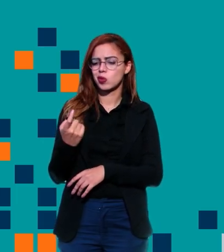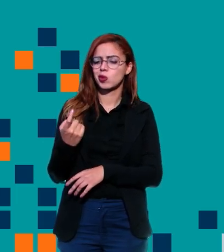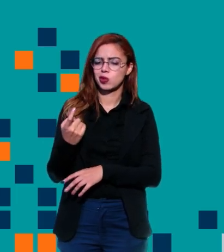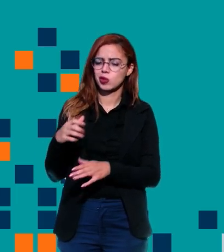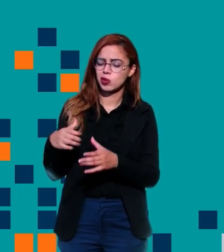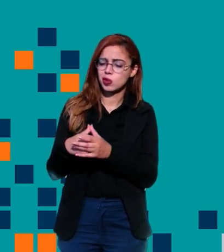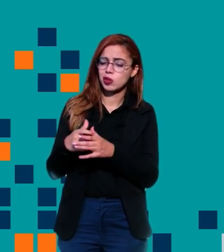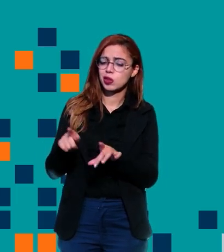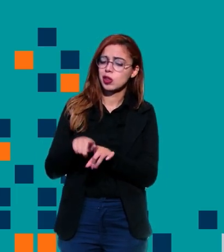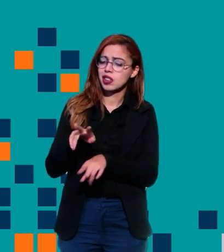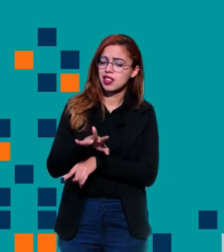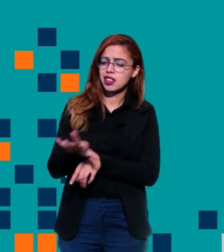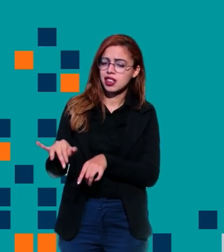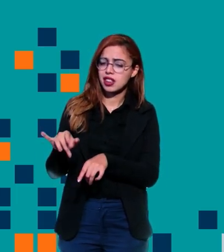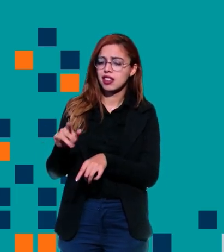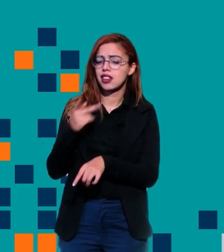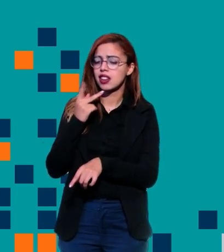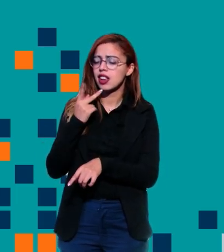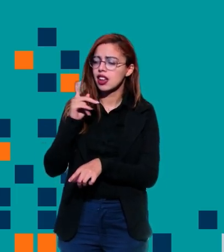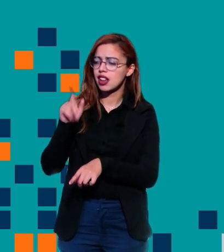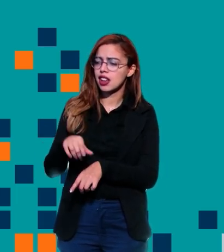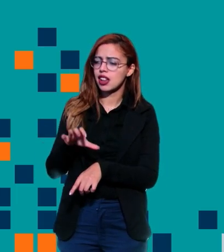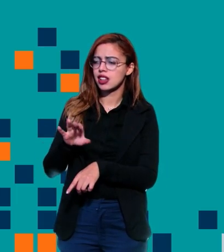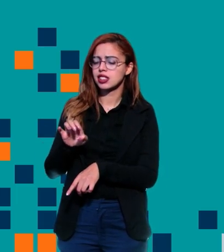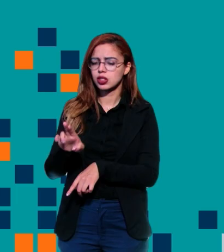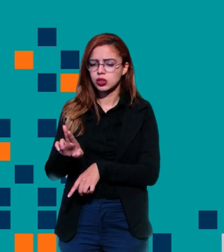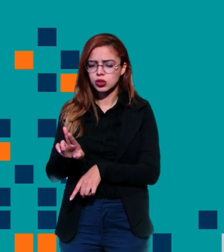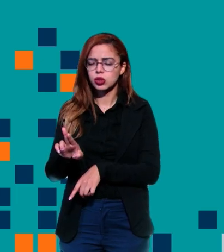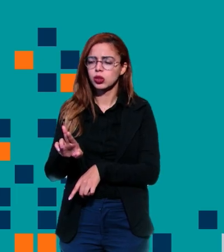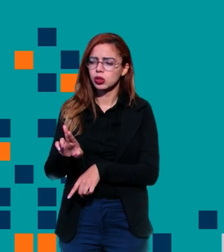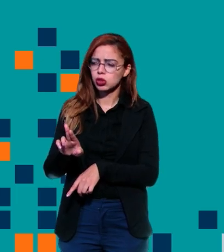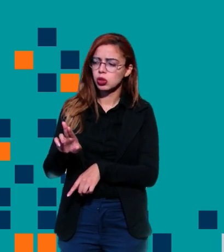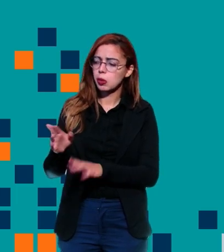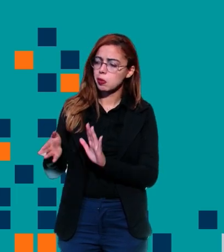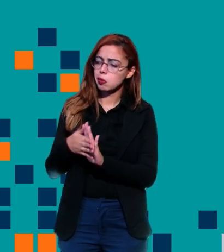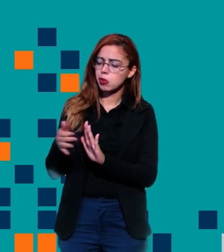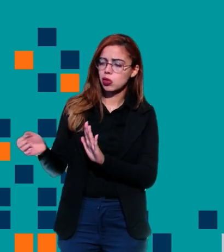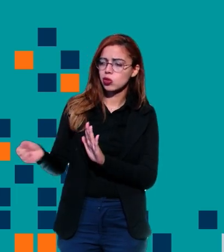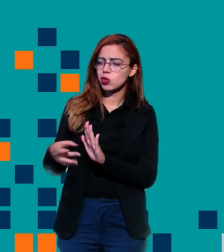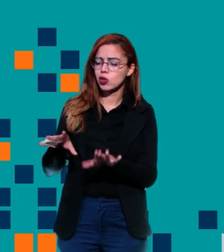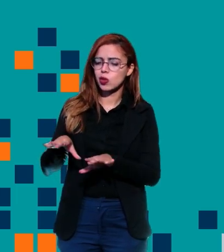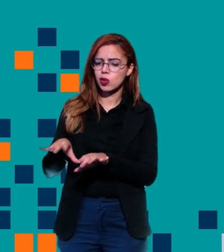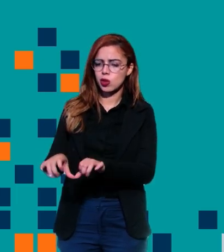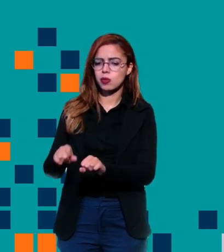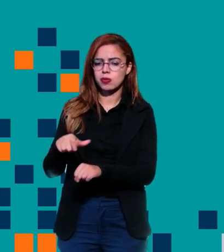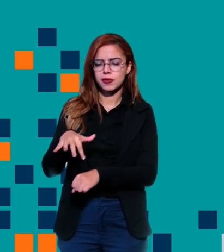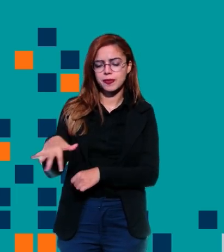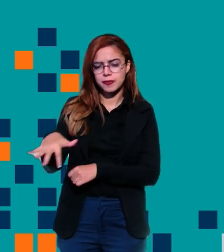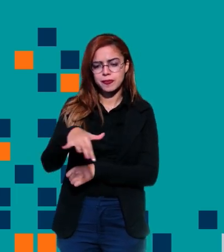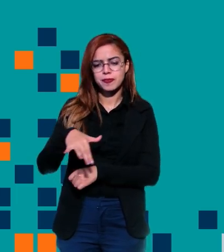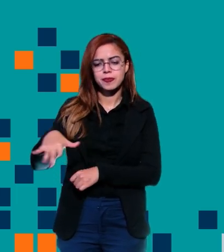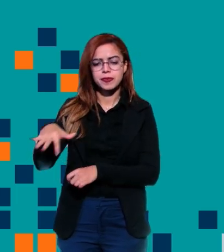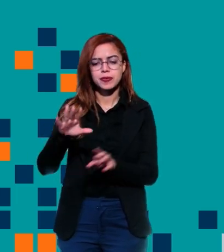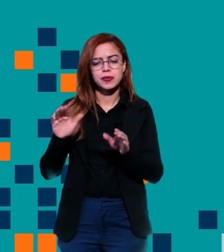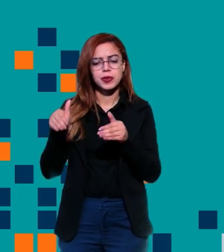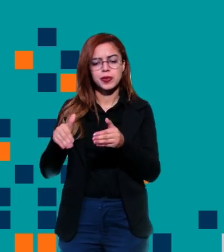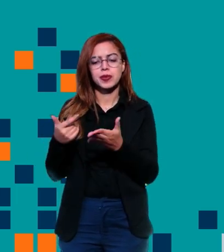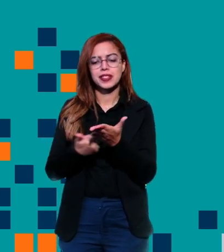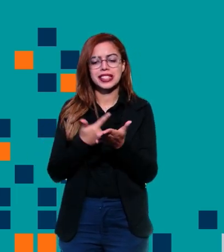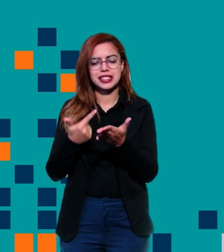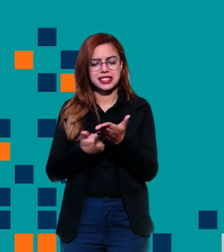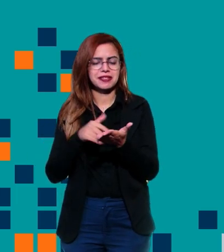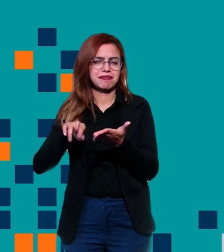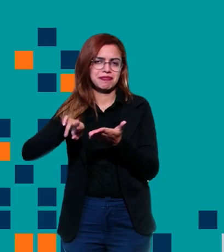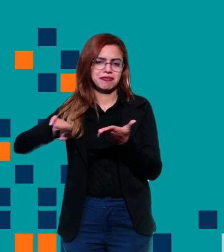vai definir como células de propor uma nova ocupação territorial, com base nos rios,